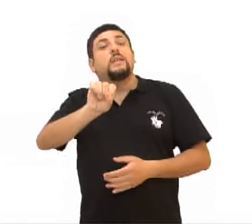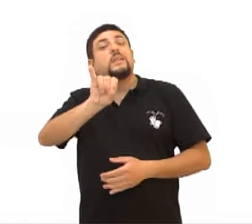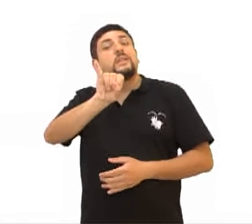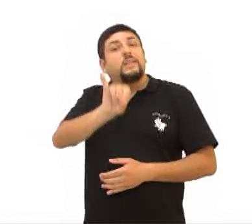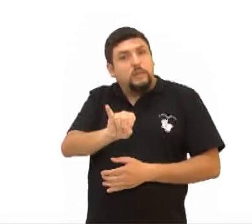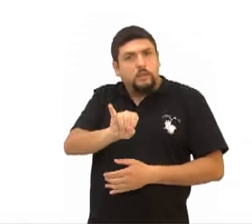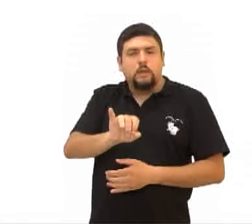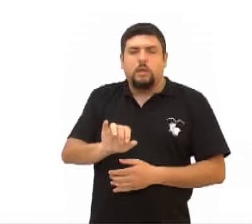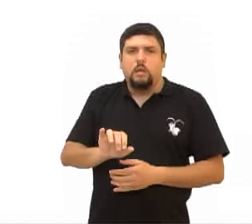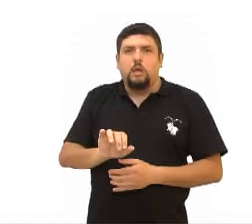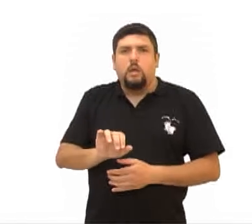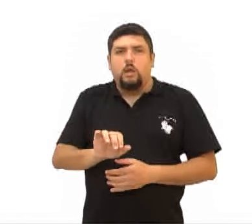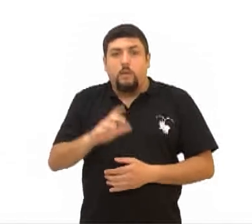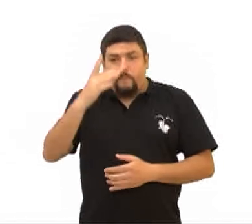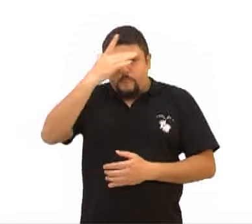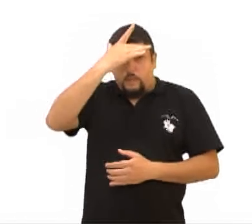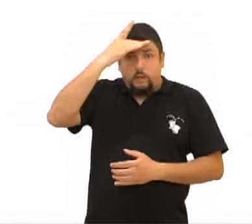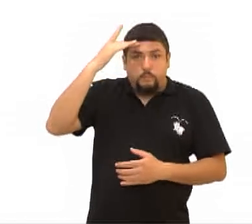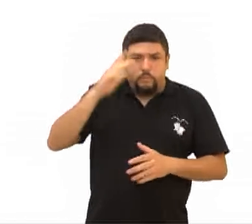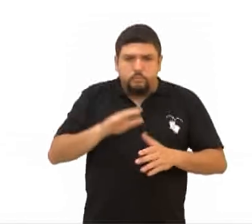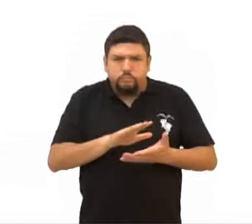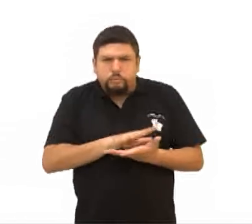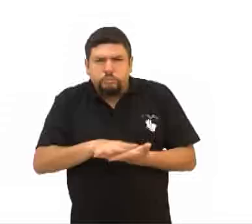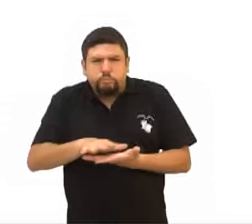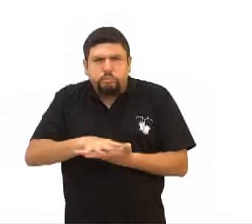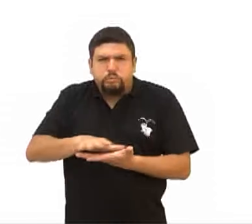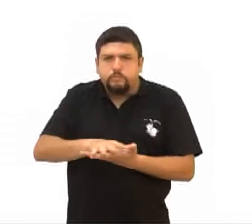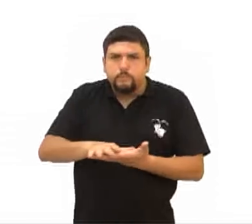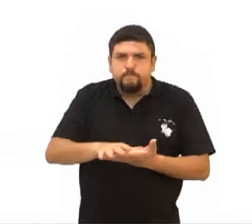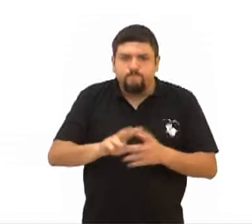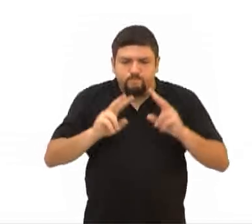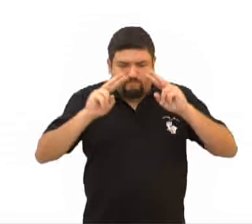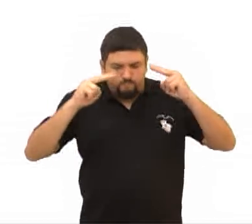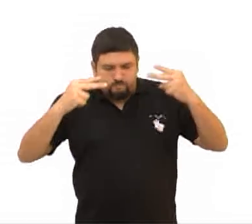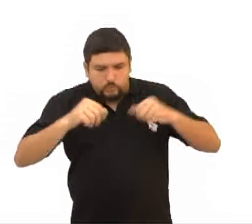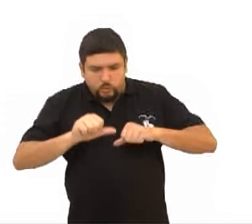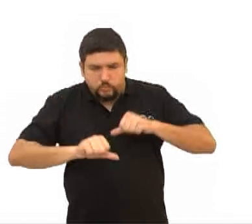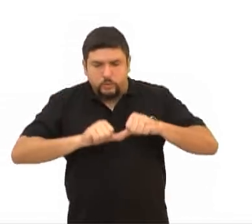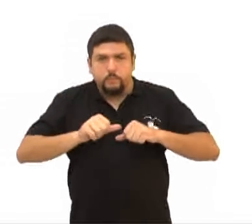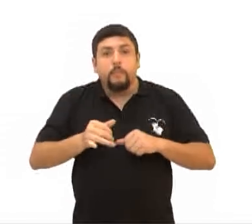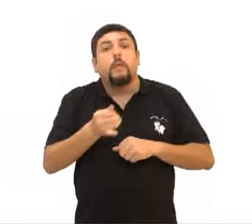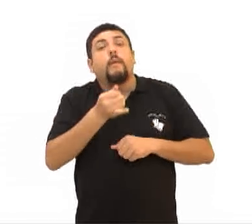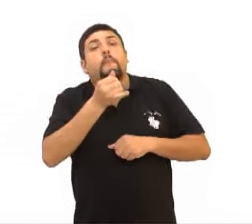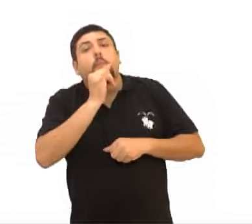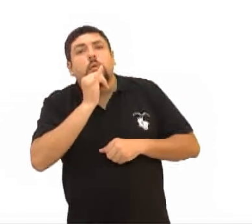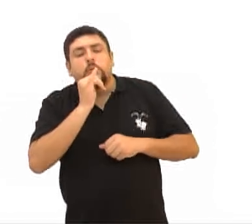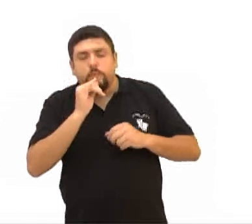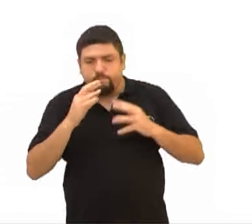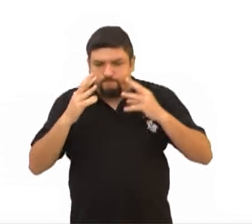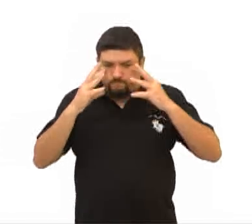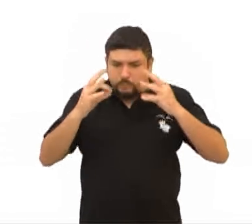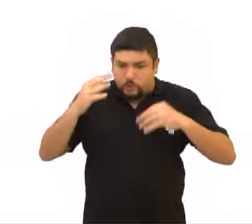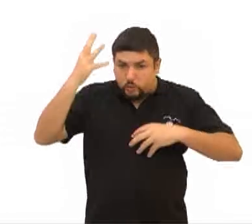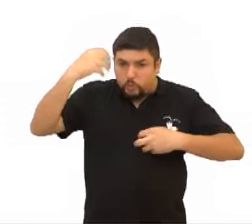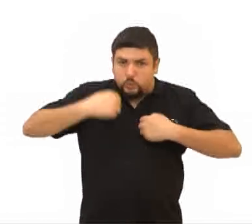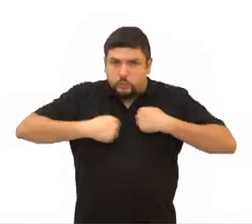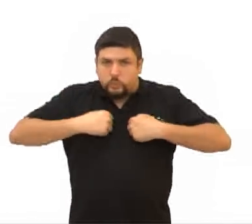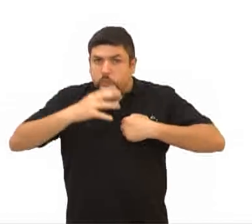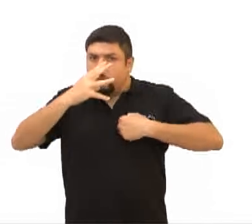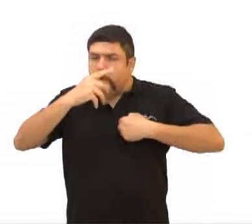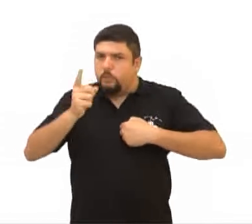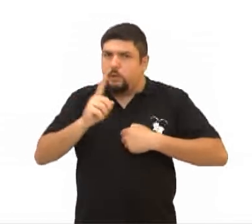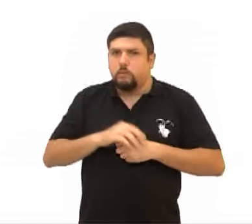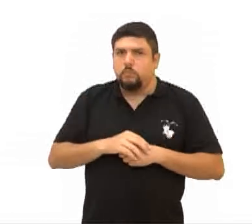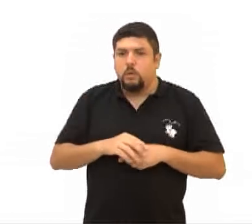em que nos hábitos de consumo sejam mudados. Exemplo, não demorar no banho, não escovar os dentes